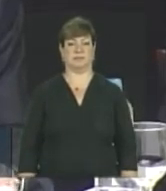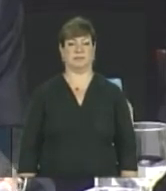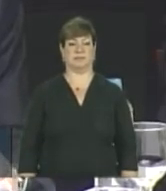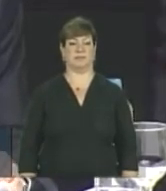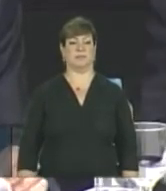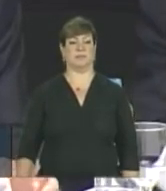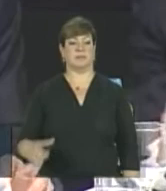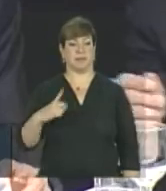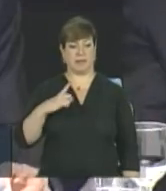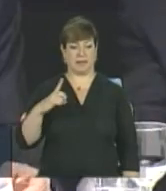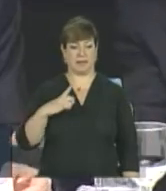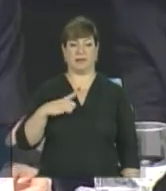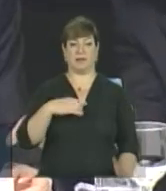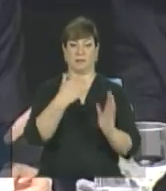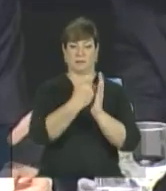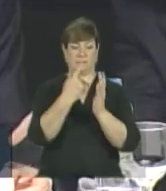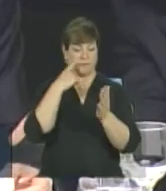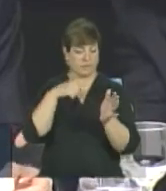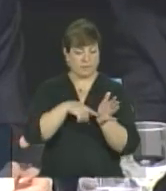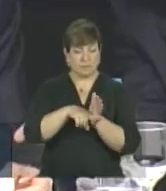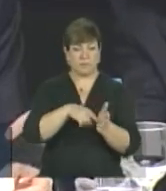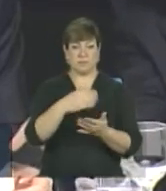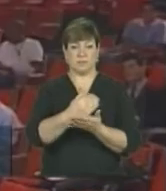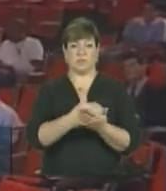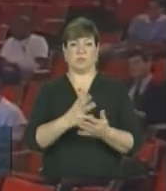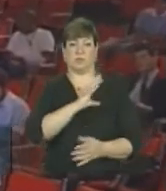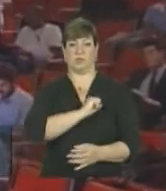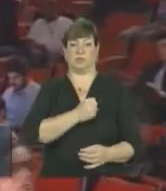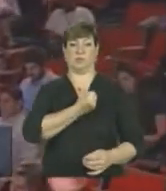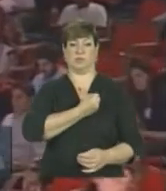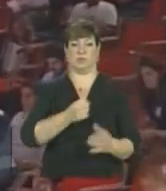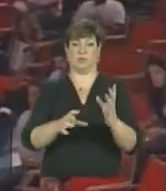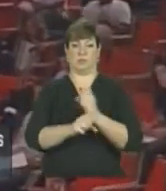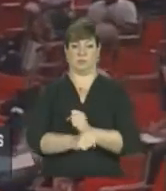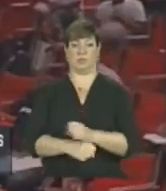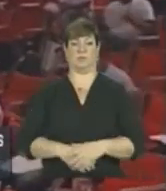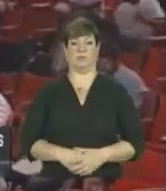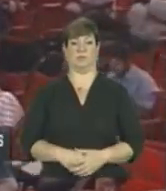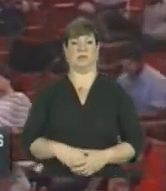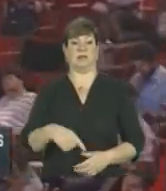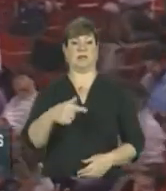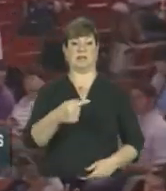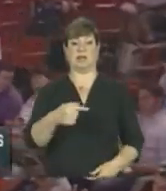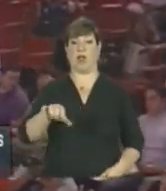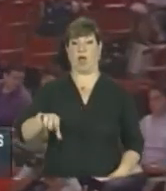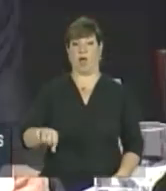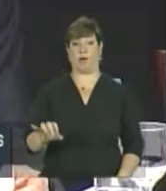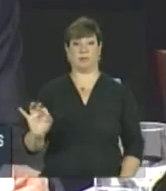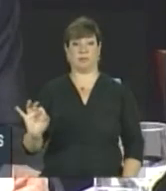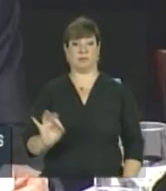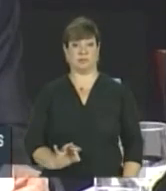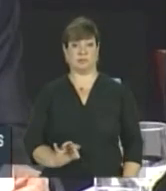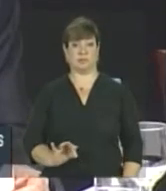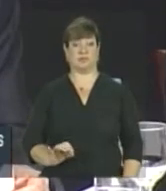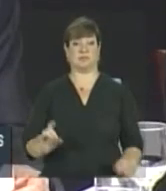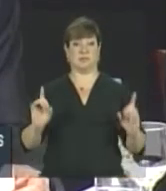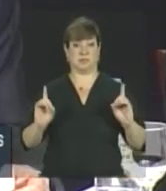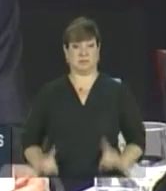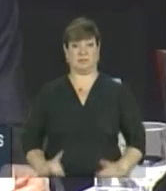tem uma estatística aqui que precisa Não, conferir. 79 é olímpico, 79 é paralímpico, Ah, é, 37 é olímpico. 79% nos Paralímpicos